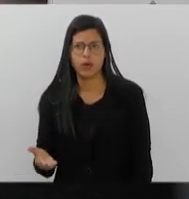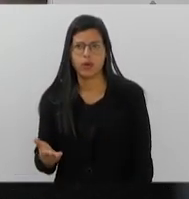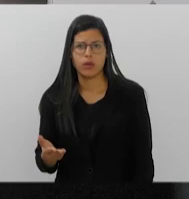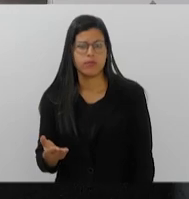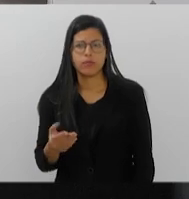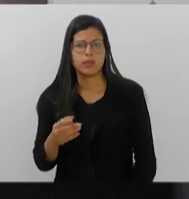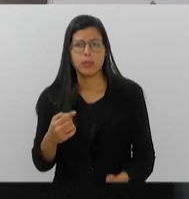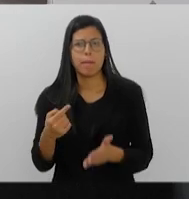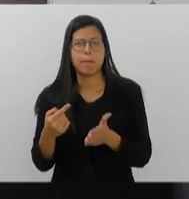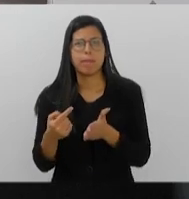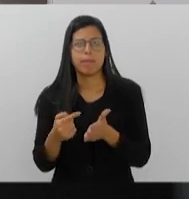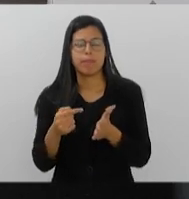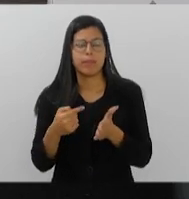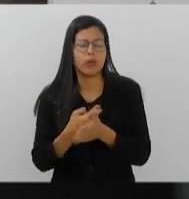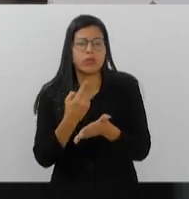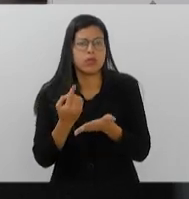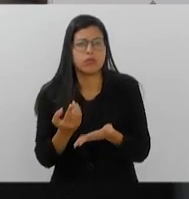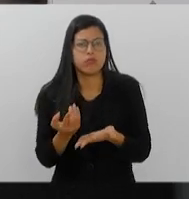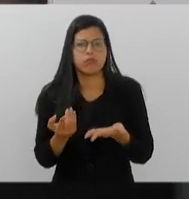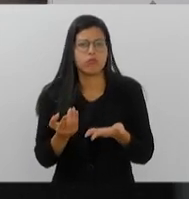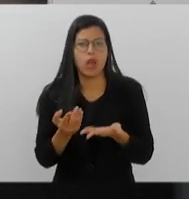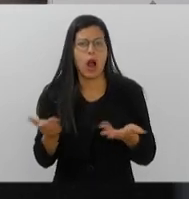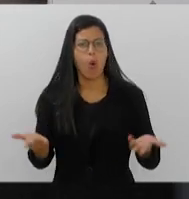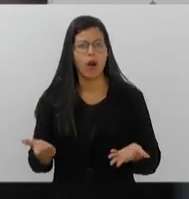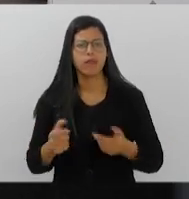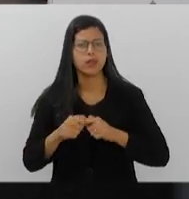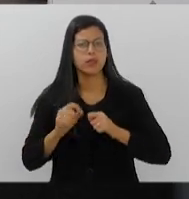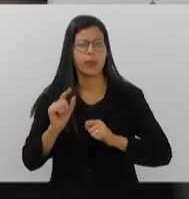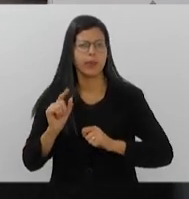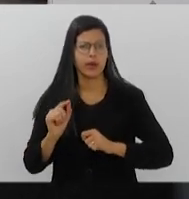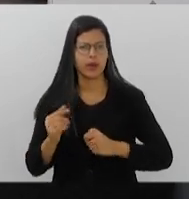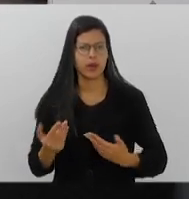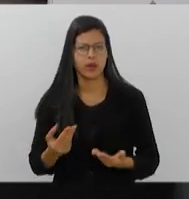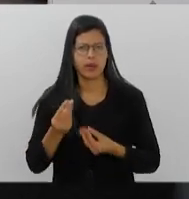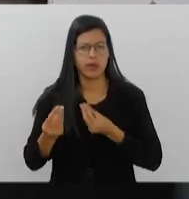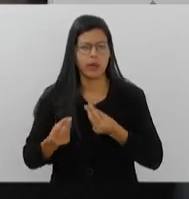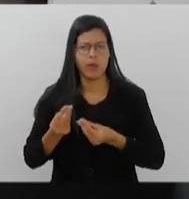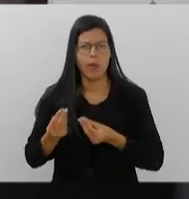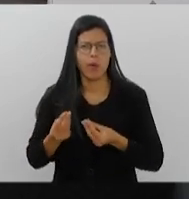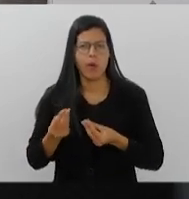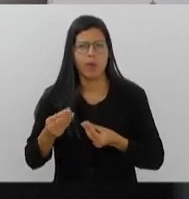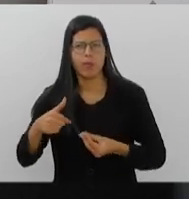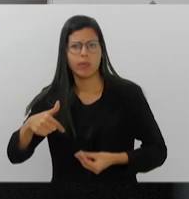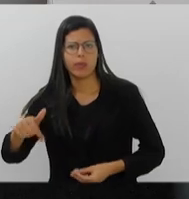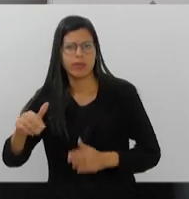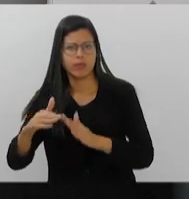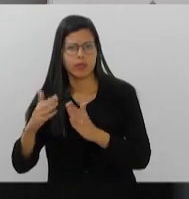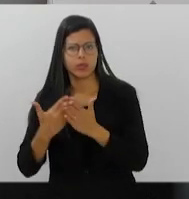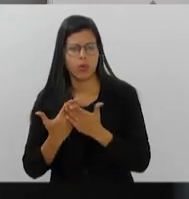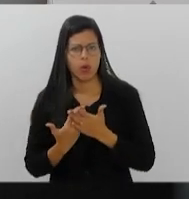agora? O que eu vou fazer? Como que eu vou levar ele para a escola? Como é que eu vou